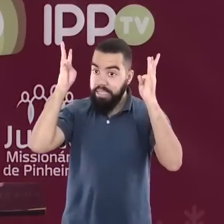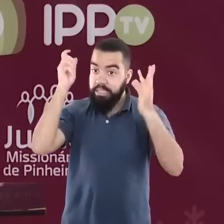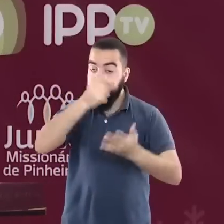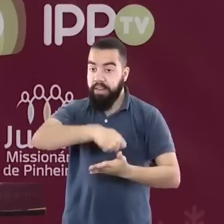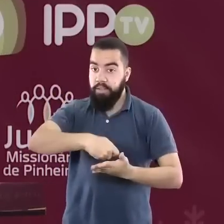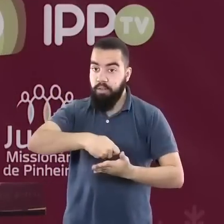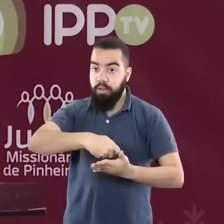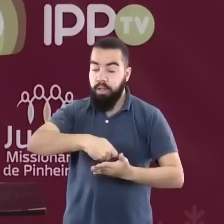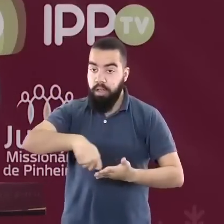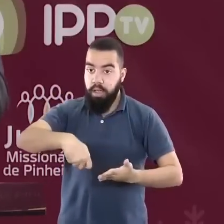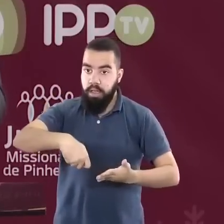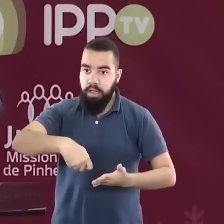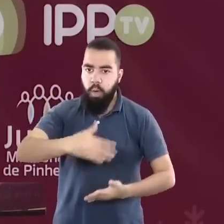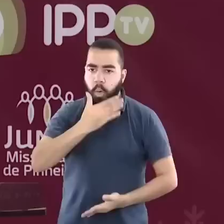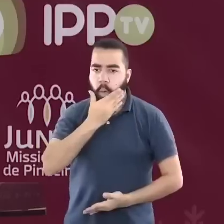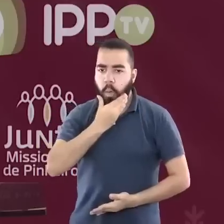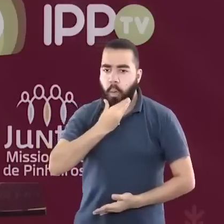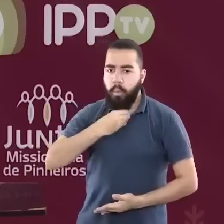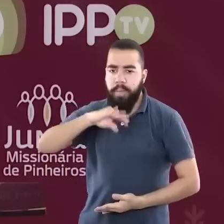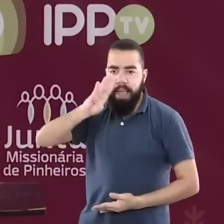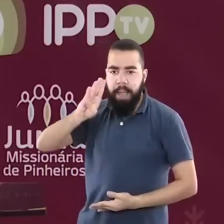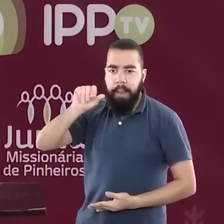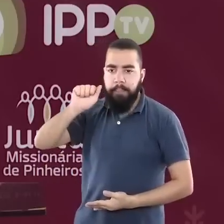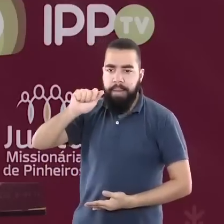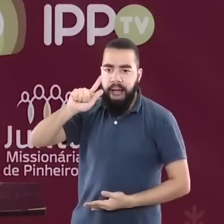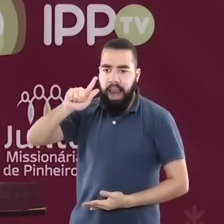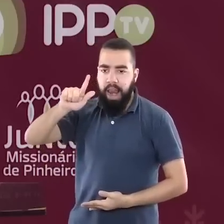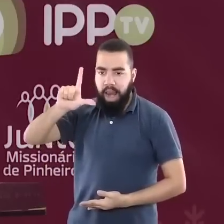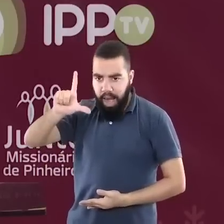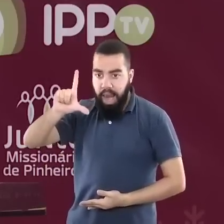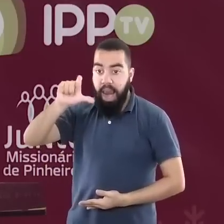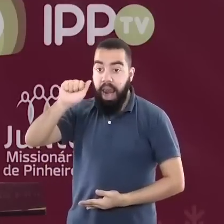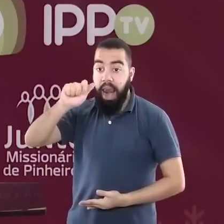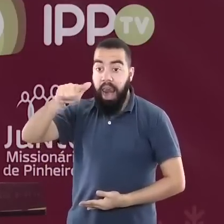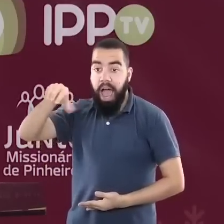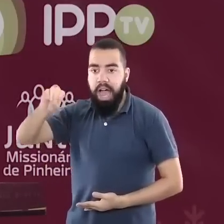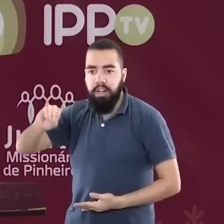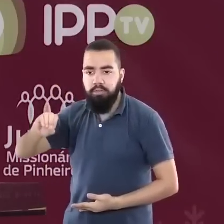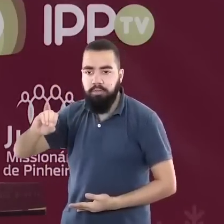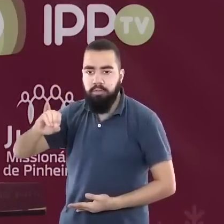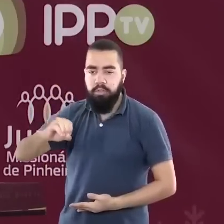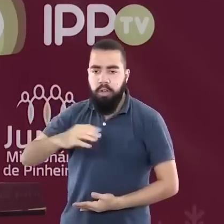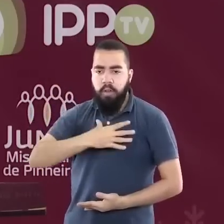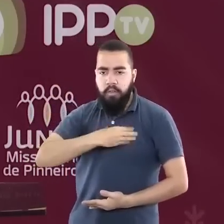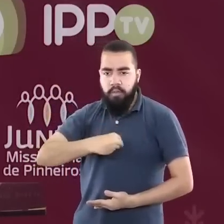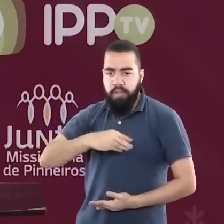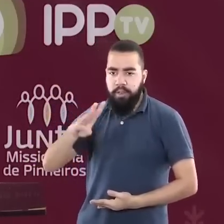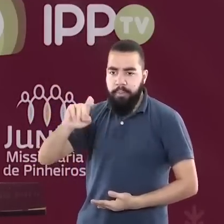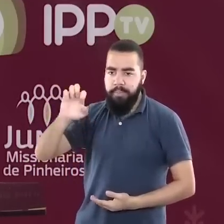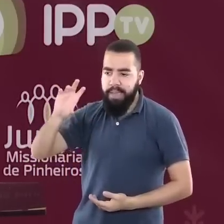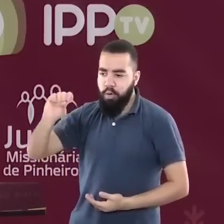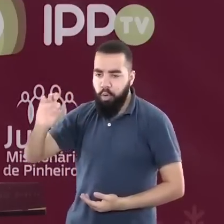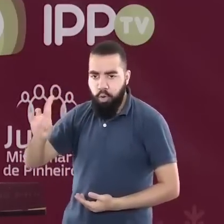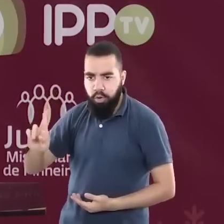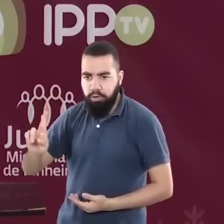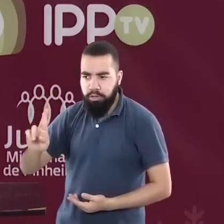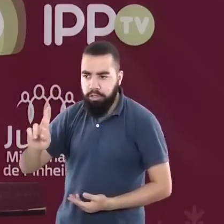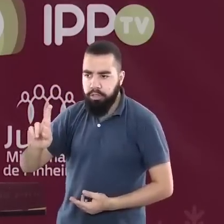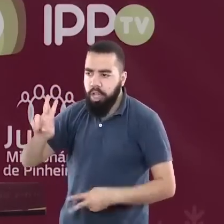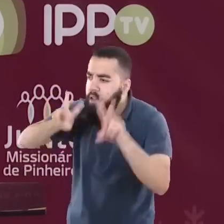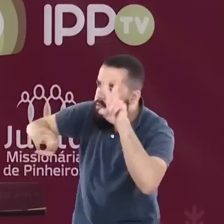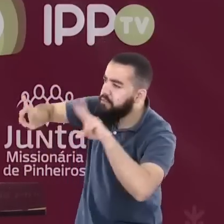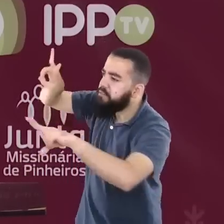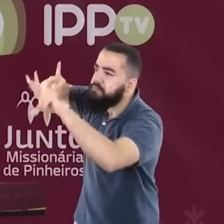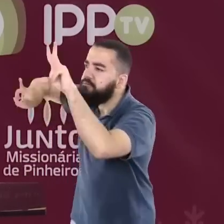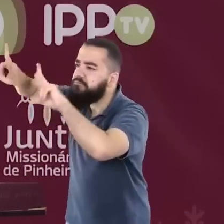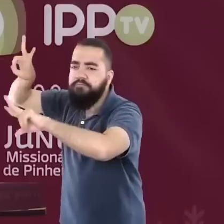de balão então proferiu a sua palavra e disse palavra de balão filho de beô palavra do homem de olhos abertos